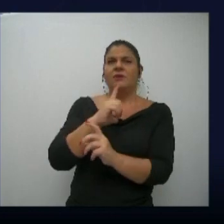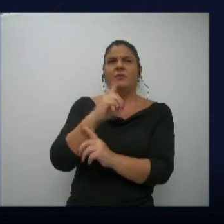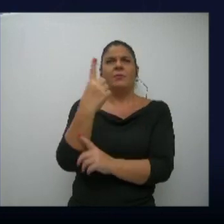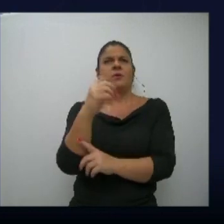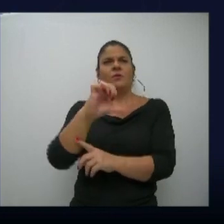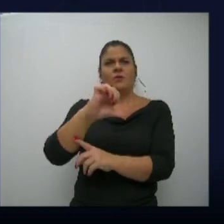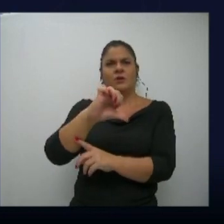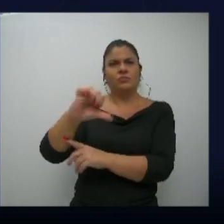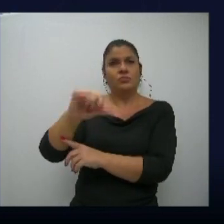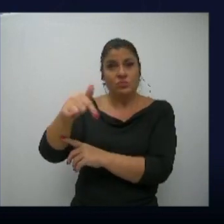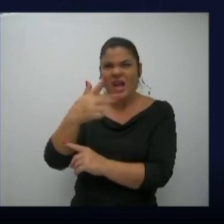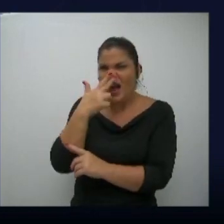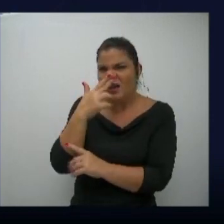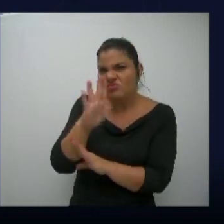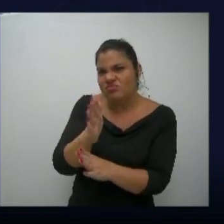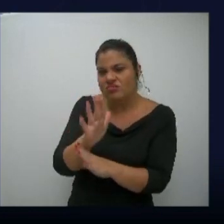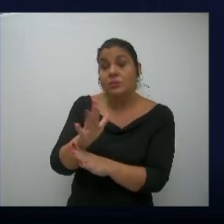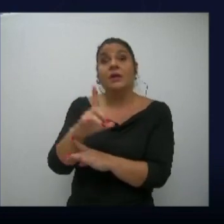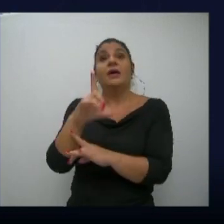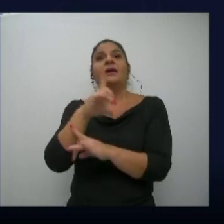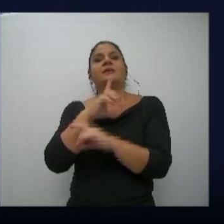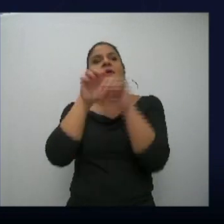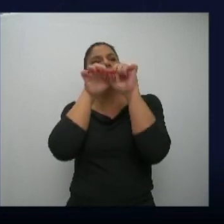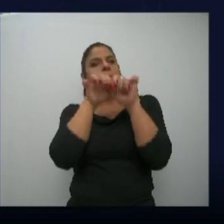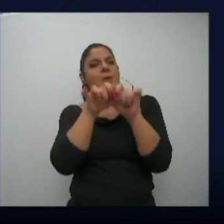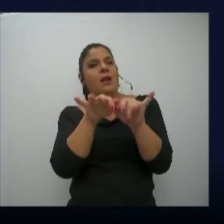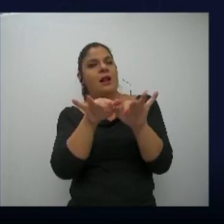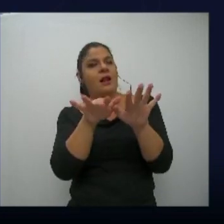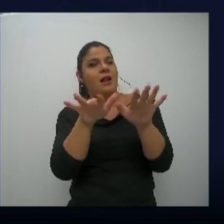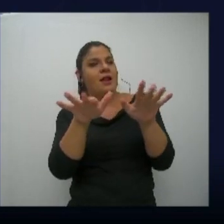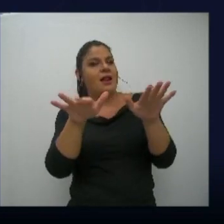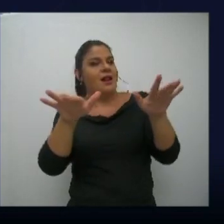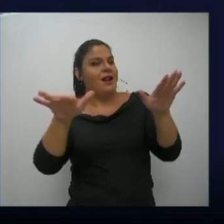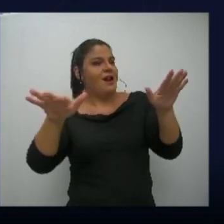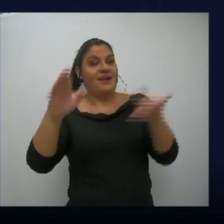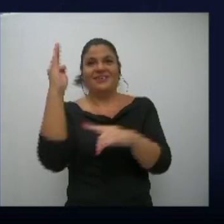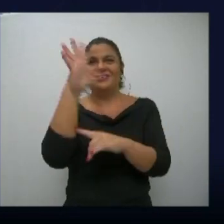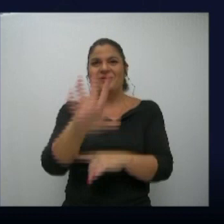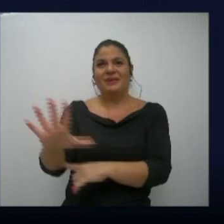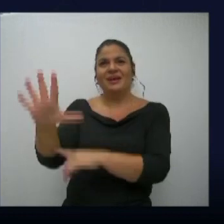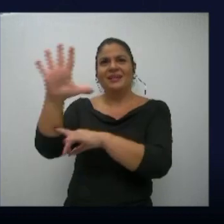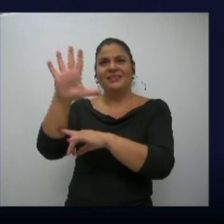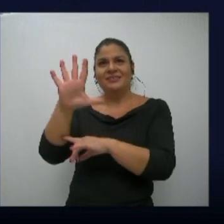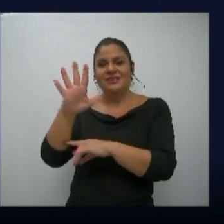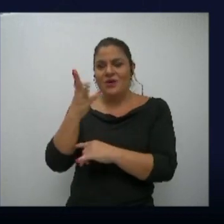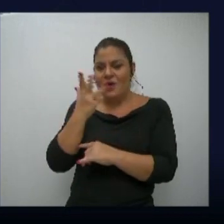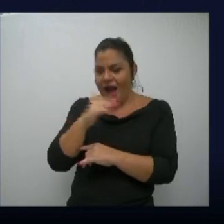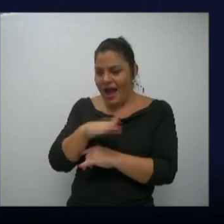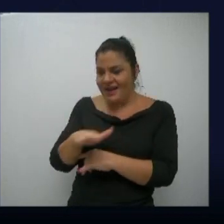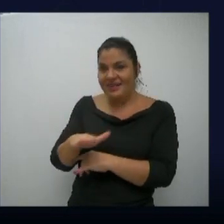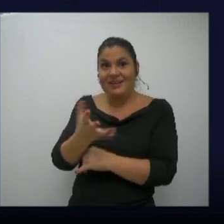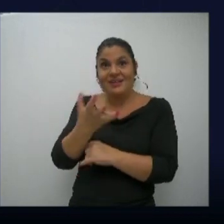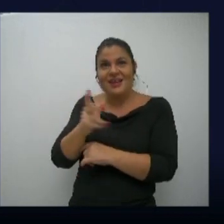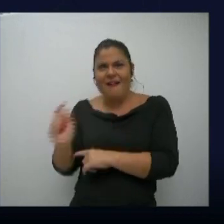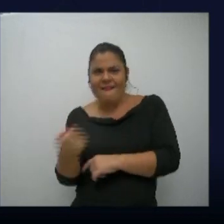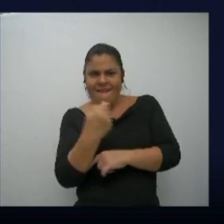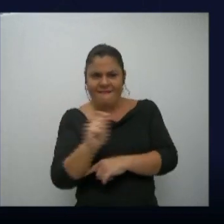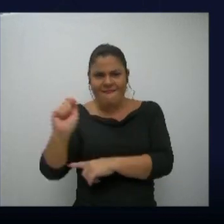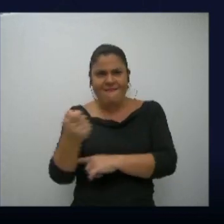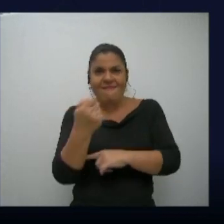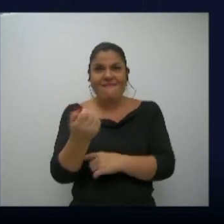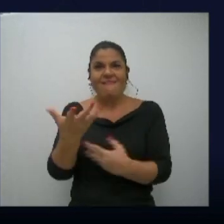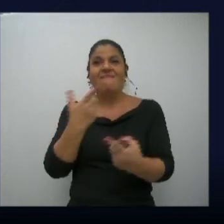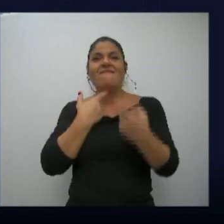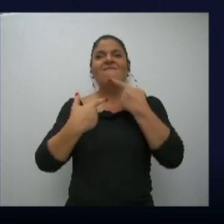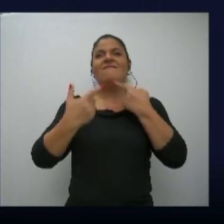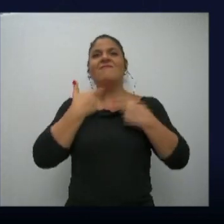97 não me engano aqui não teve um efeito efeito o Google no Brasil não é o garoto criança empreendedores tinham esquecido